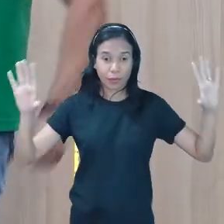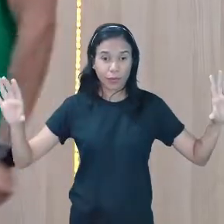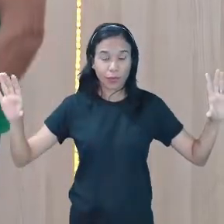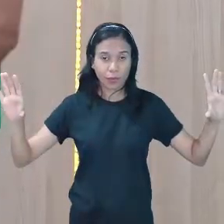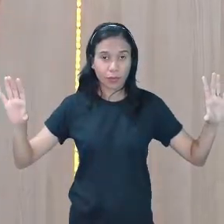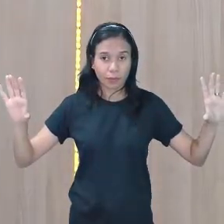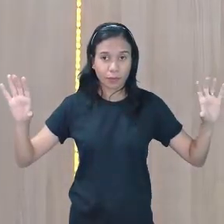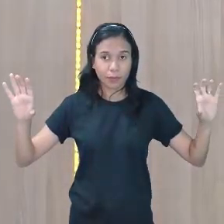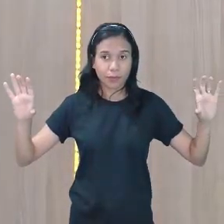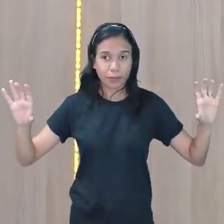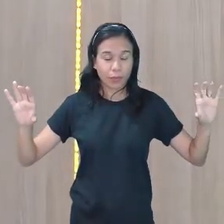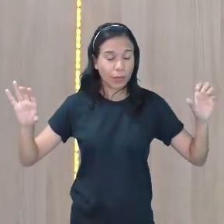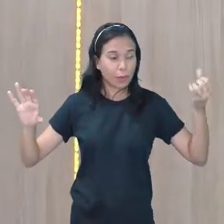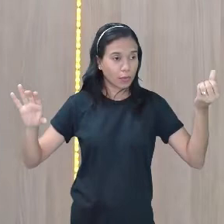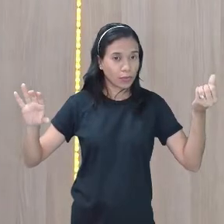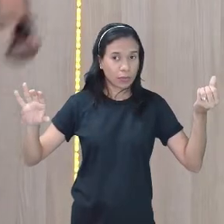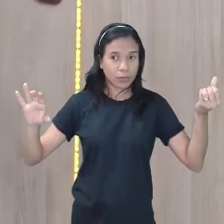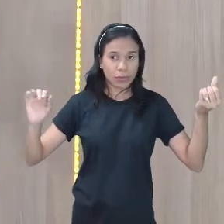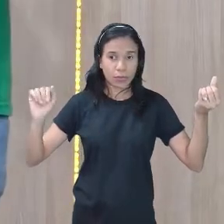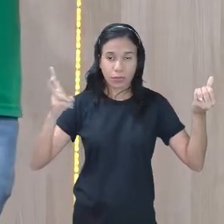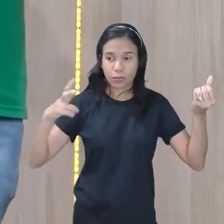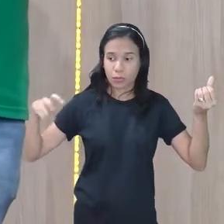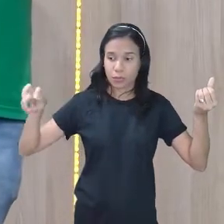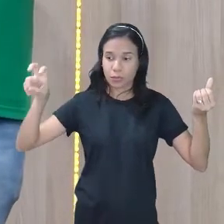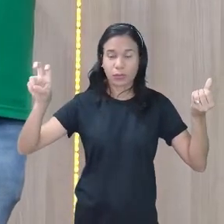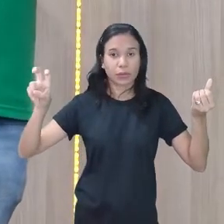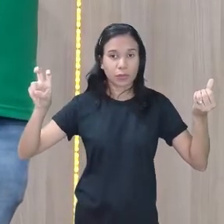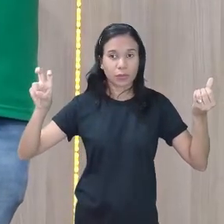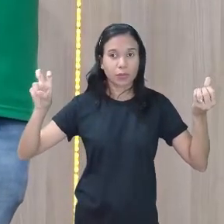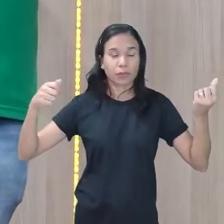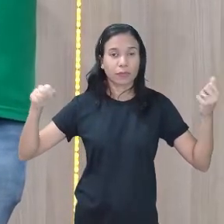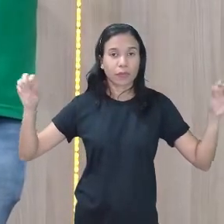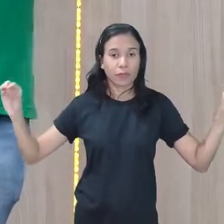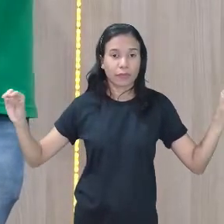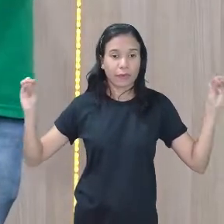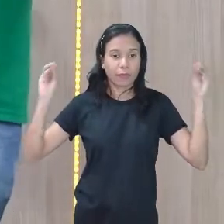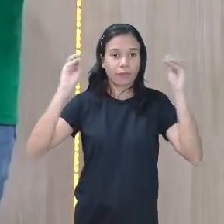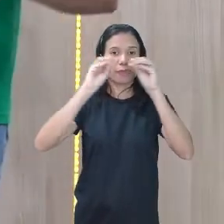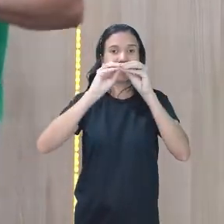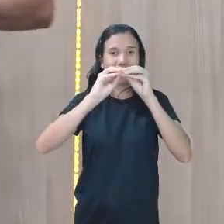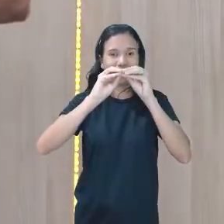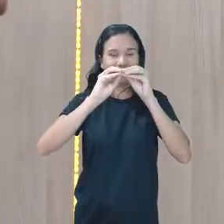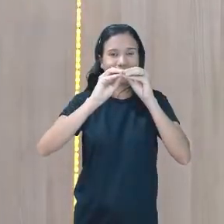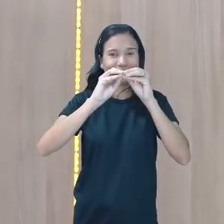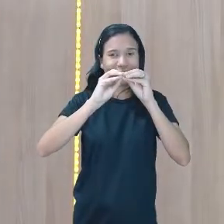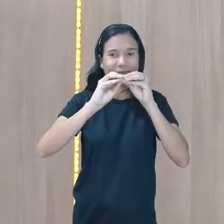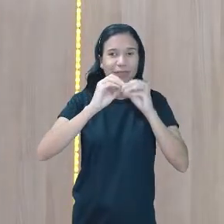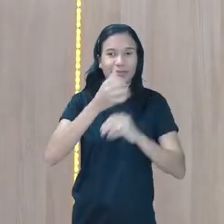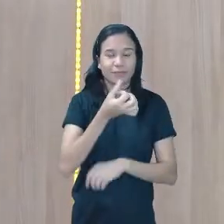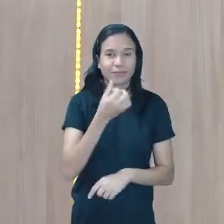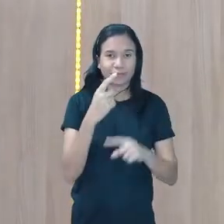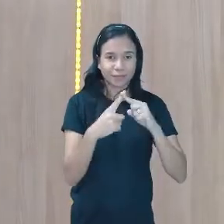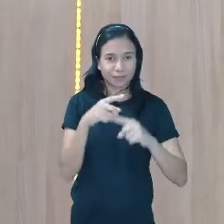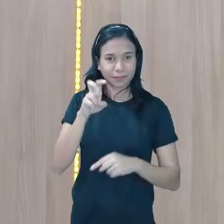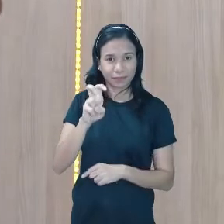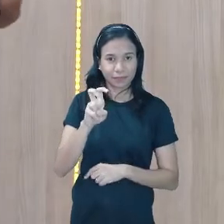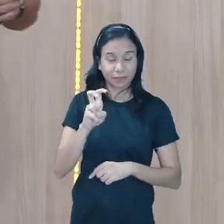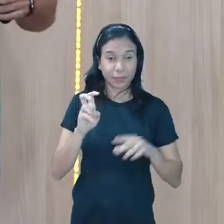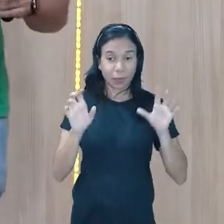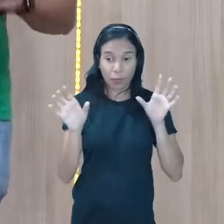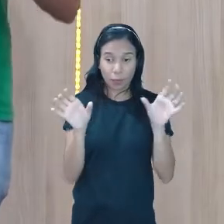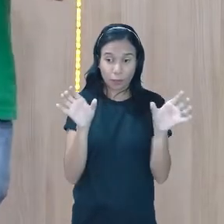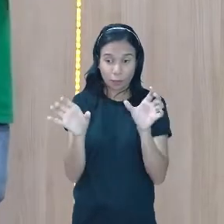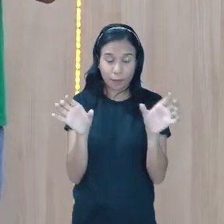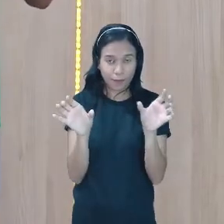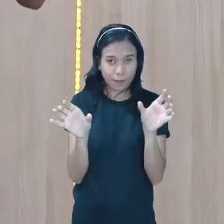extremos, certo? Que é o 6 e o 5, eles vão ser multiplicados. 6 vezes 5. E os